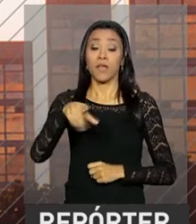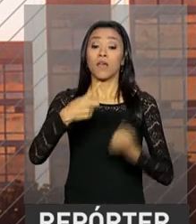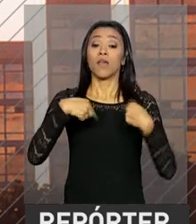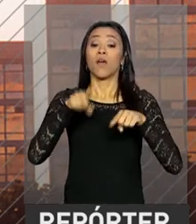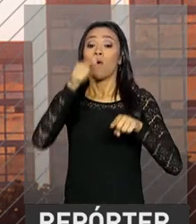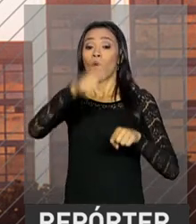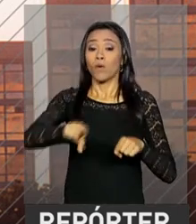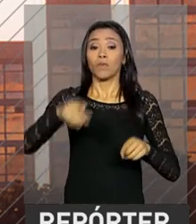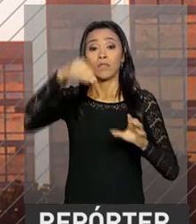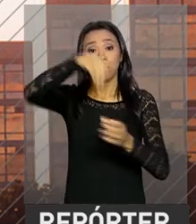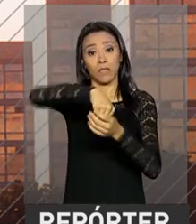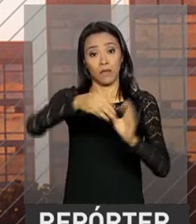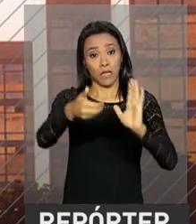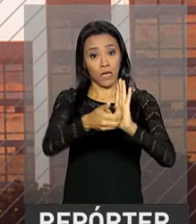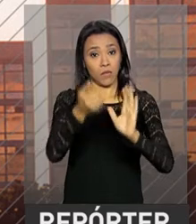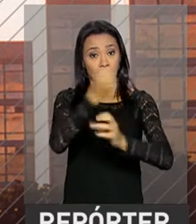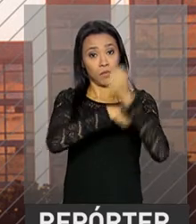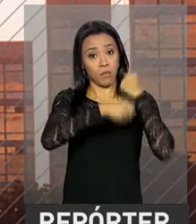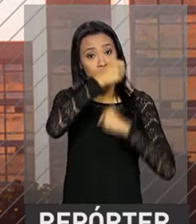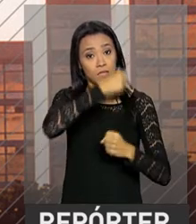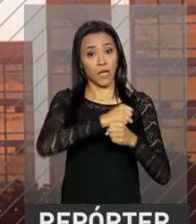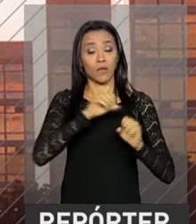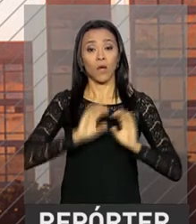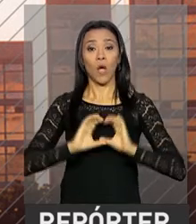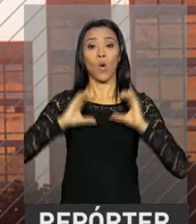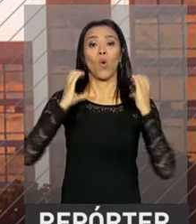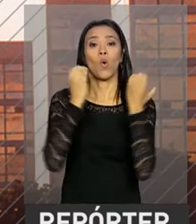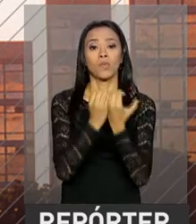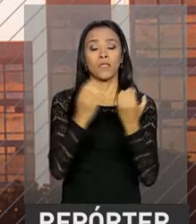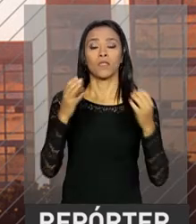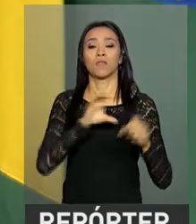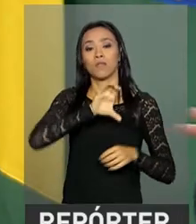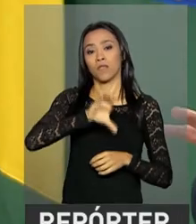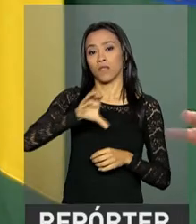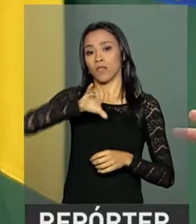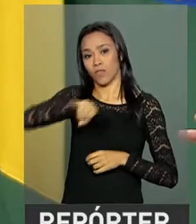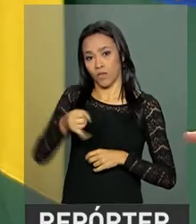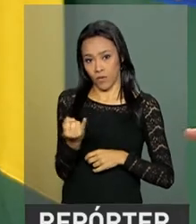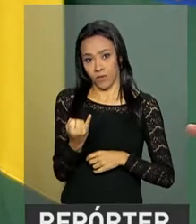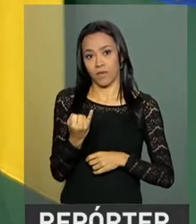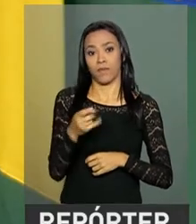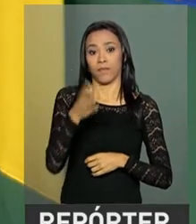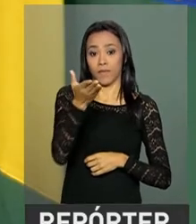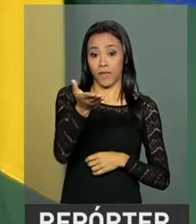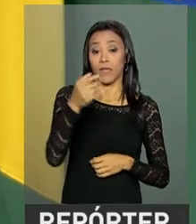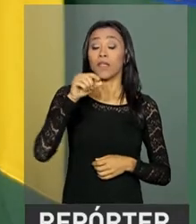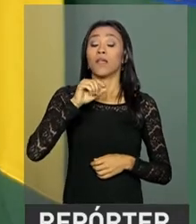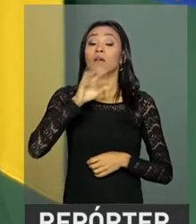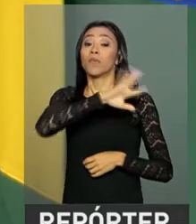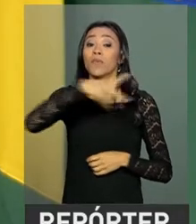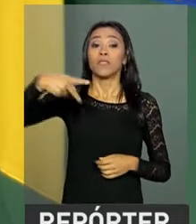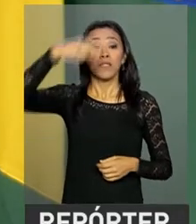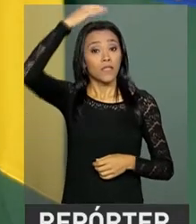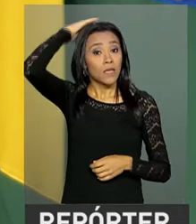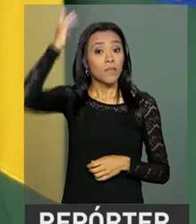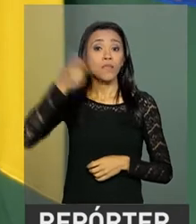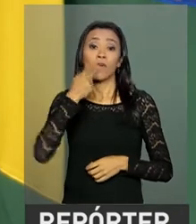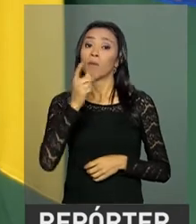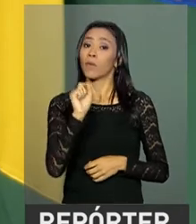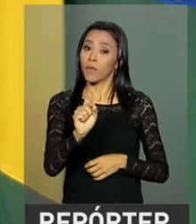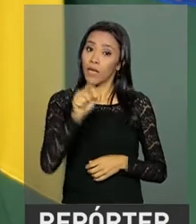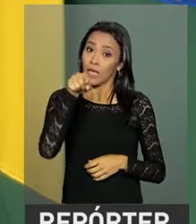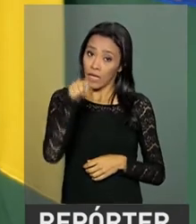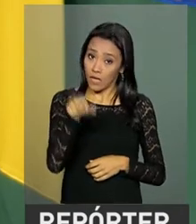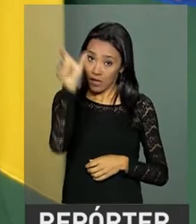deputados presidiu no ano passado a comissão de constituição e justiça para o presidente da república michel temer de rádio vai